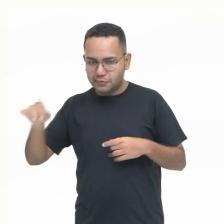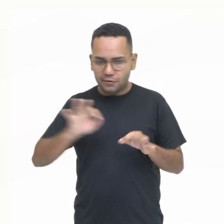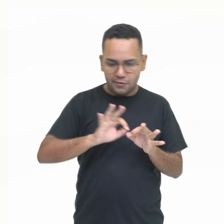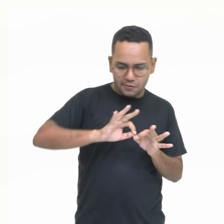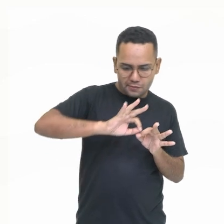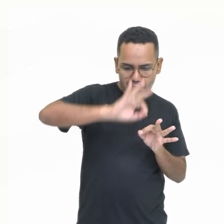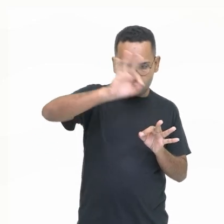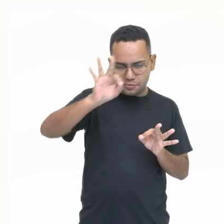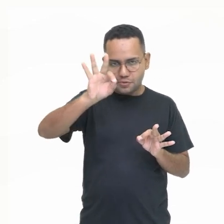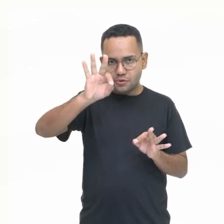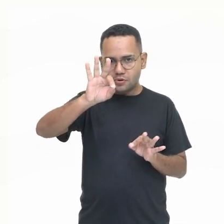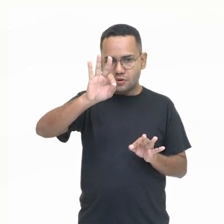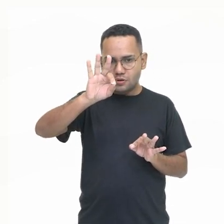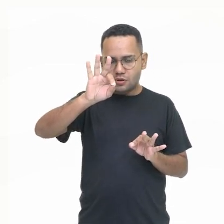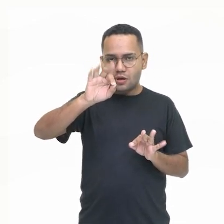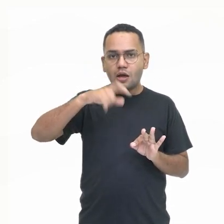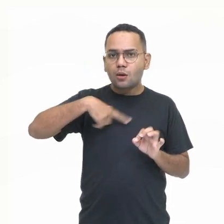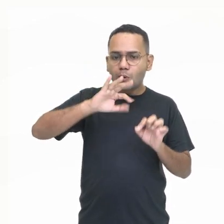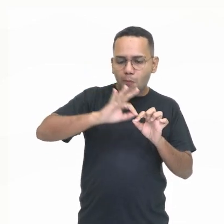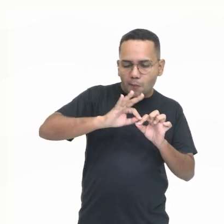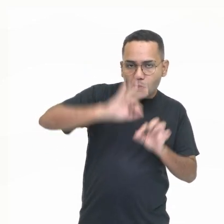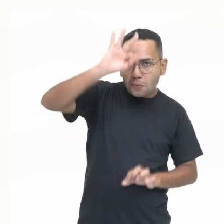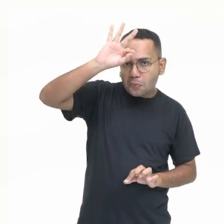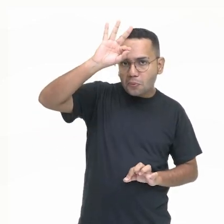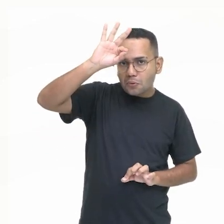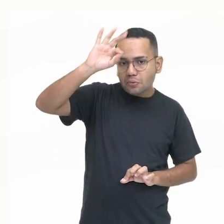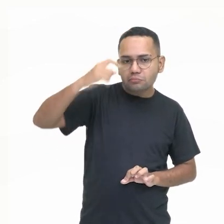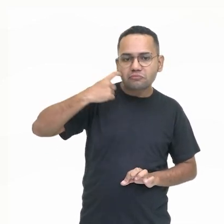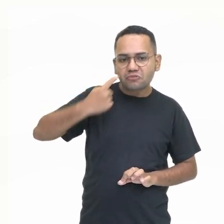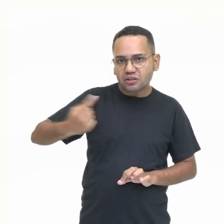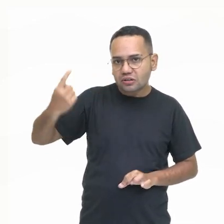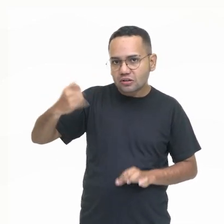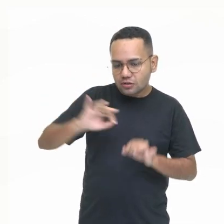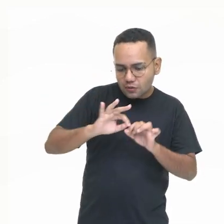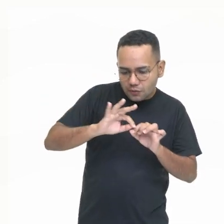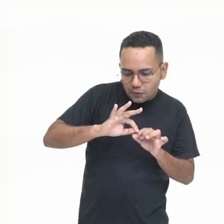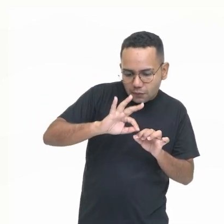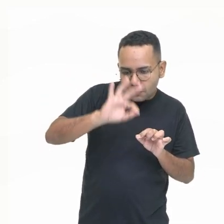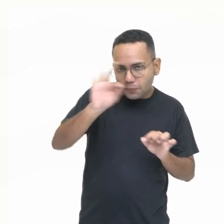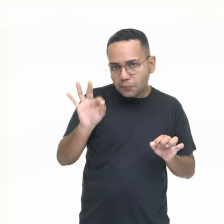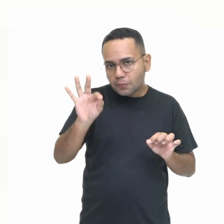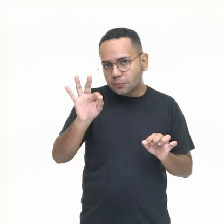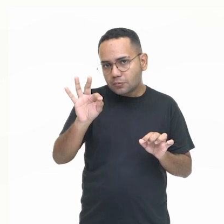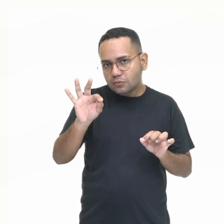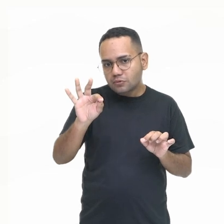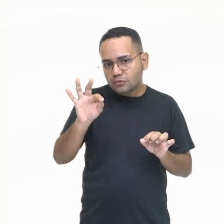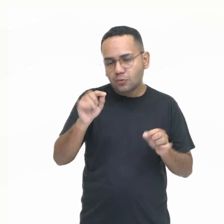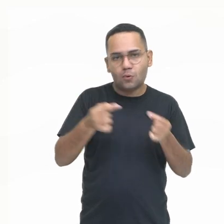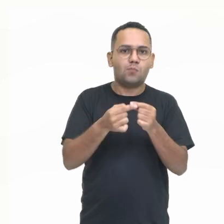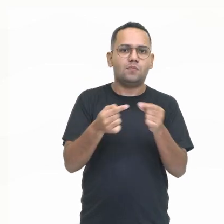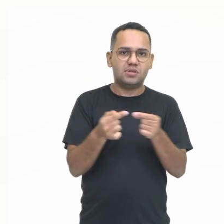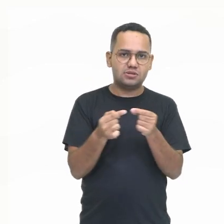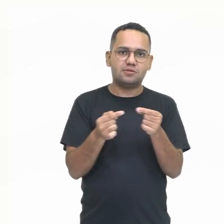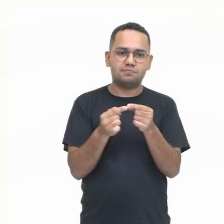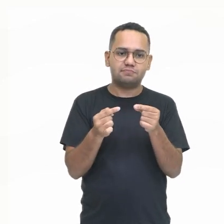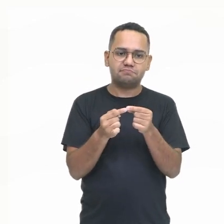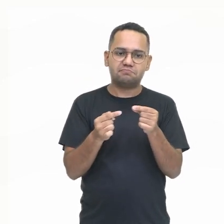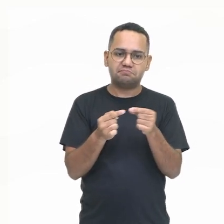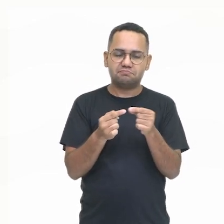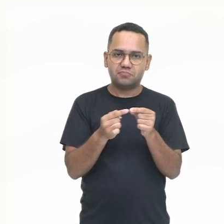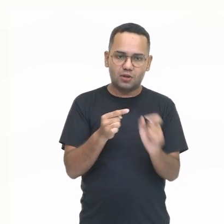marcar bem essa situação. Ó. Ela é crescente nesse intervalo que o professor está sinalizando aqui. Ó. Então, ela é crescente para